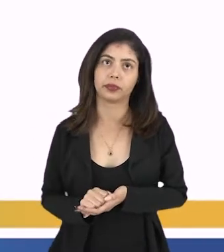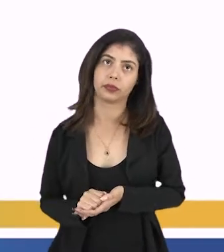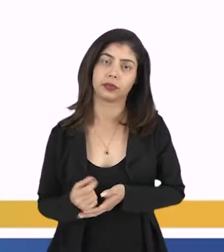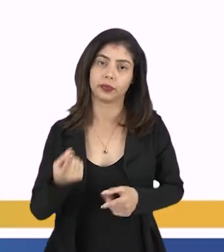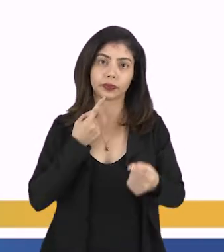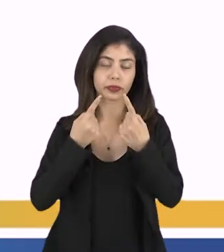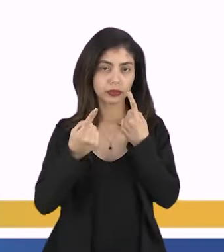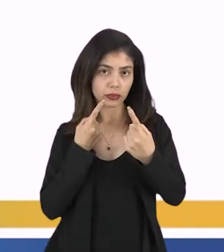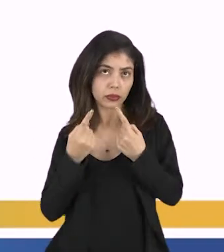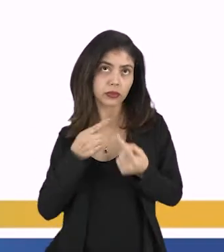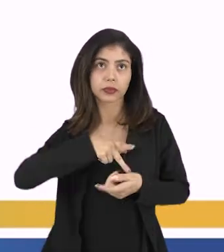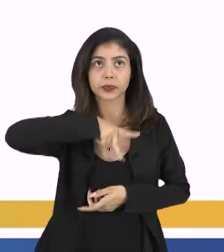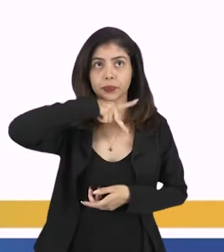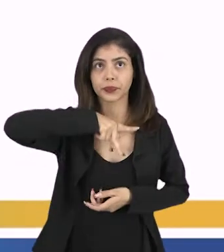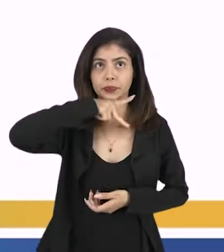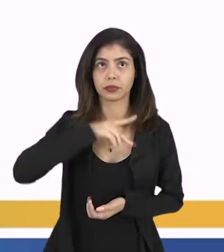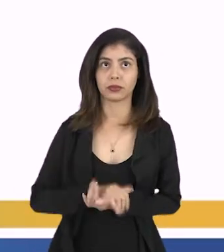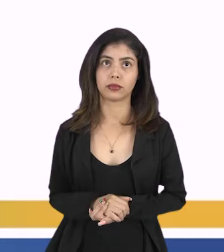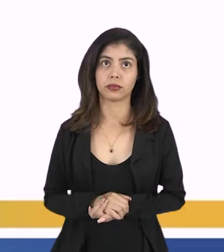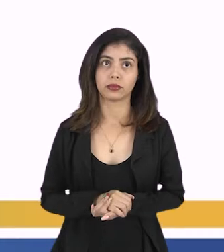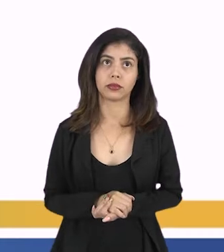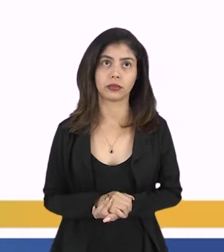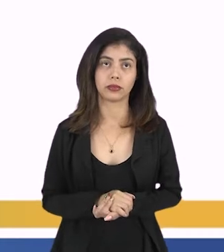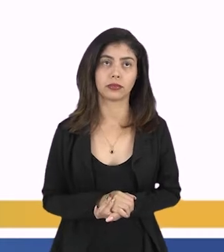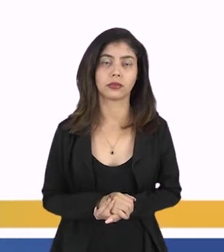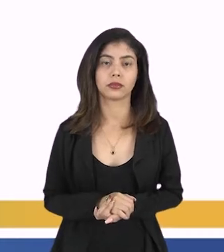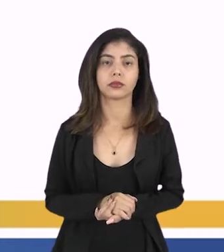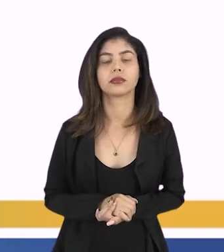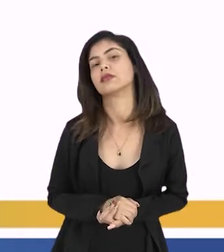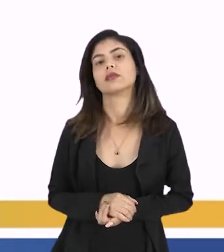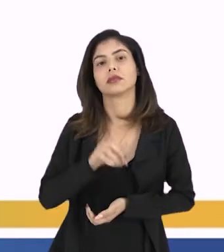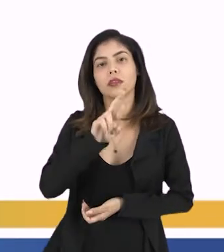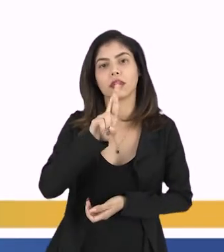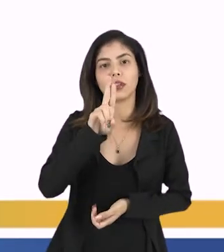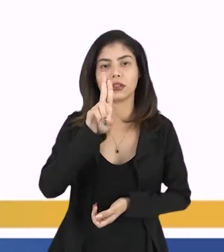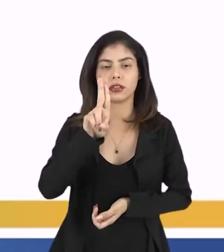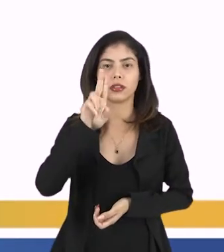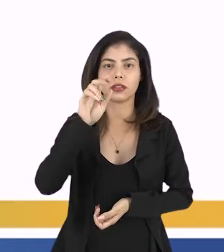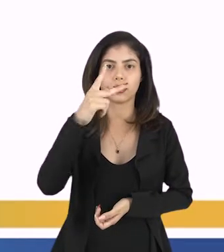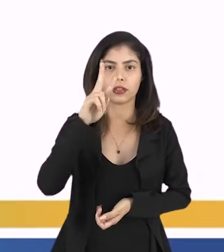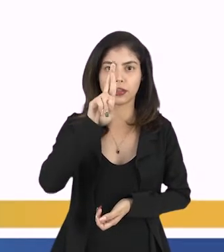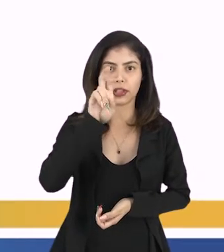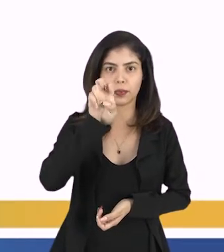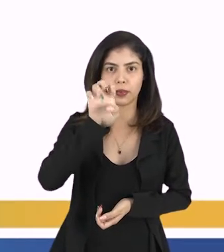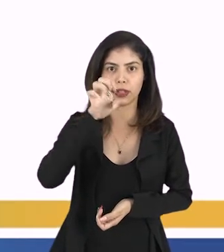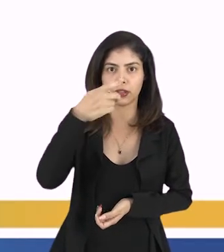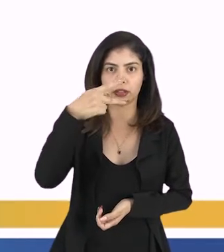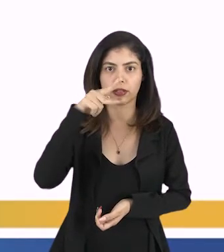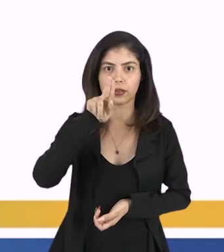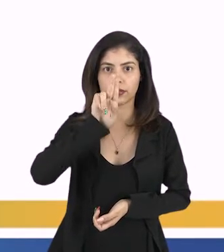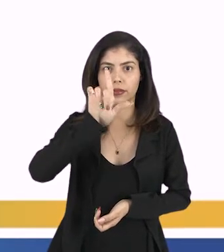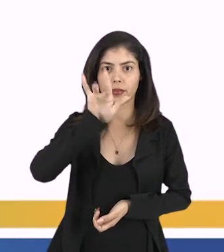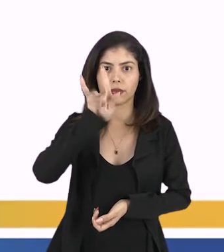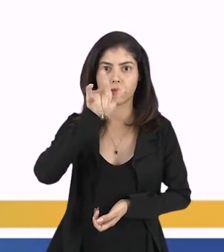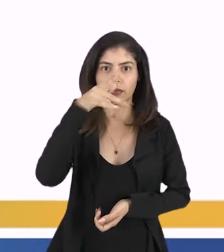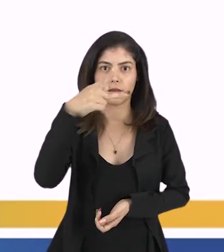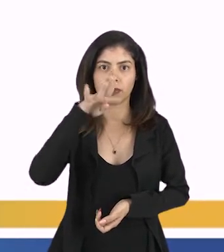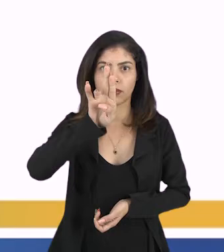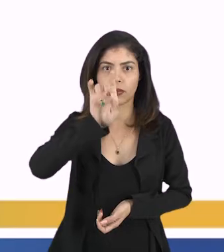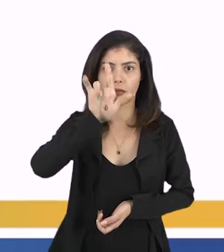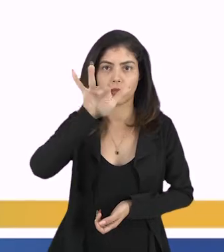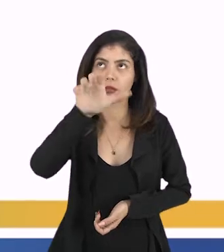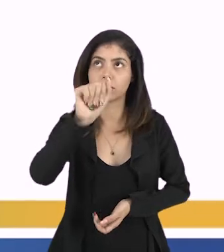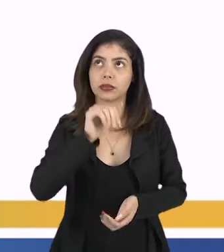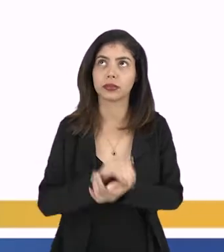diálogos platônicos, né? A República, na verdade, são diálogos, é Sócrates conversando, trazendo temática